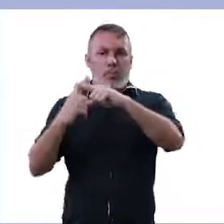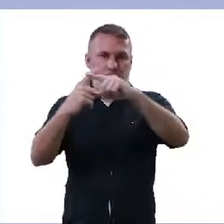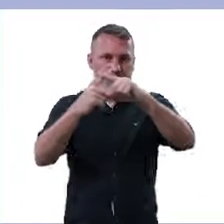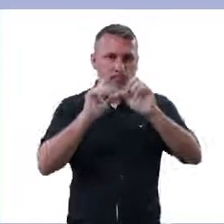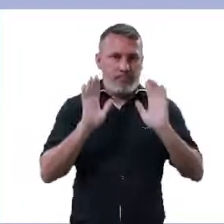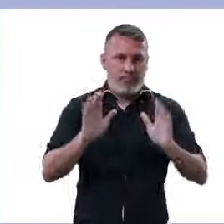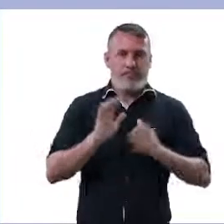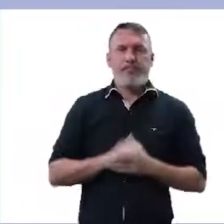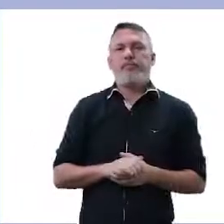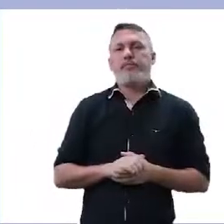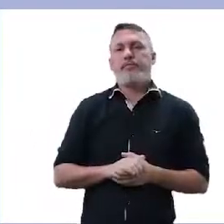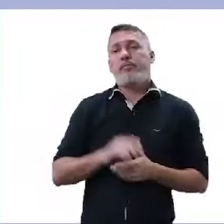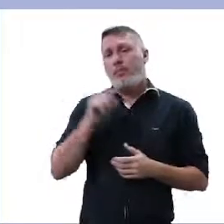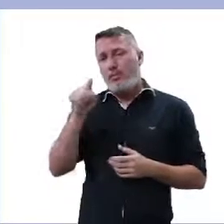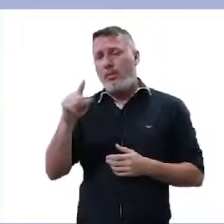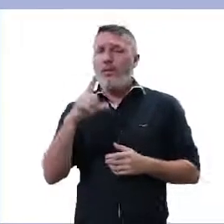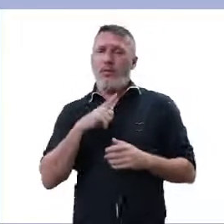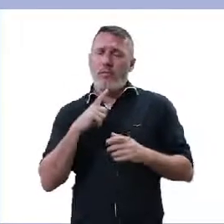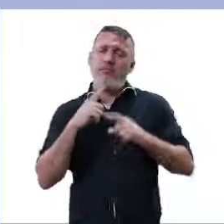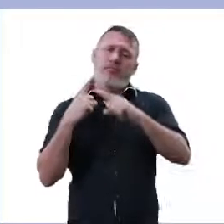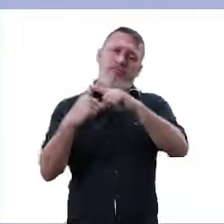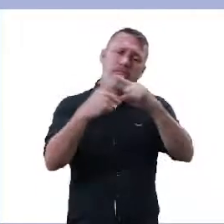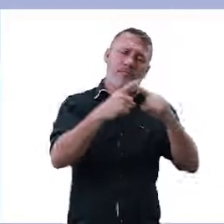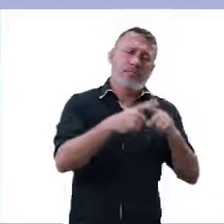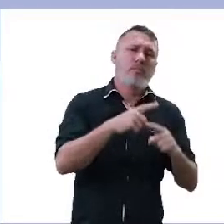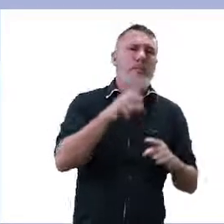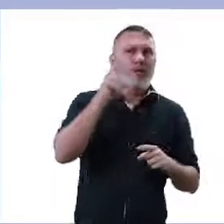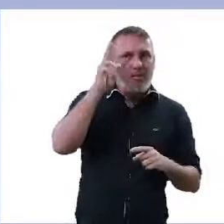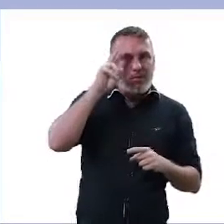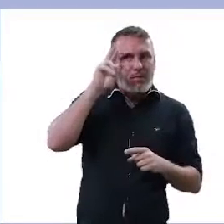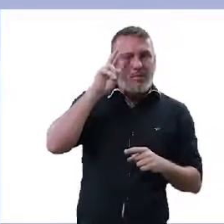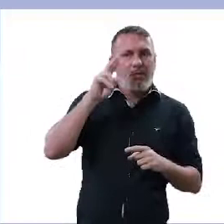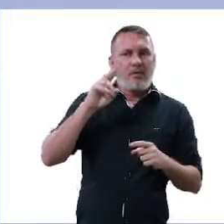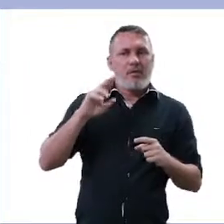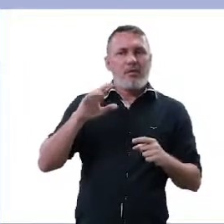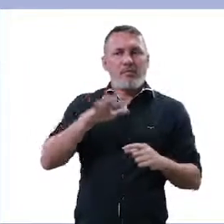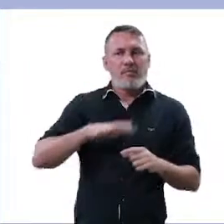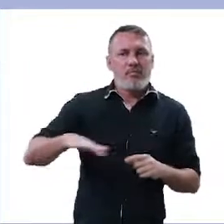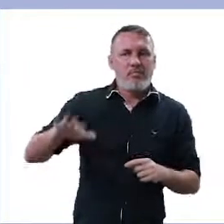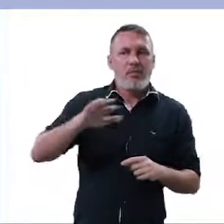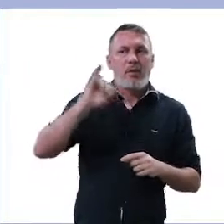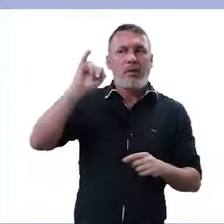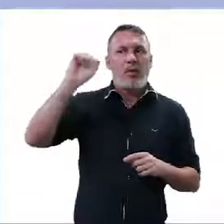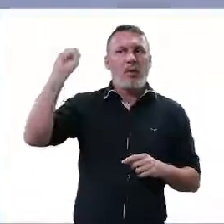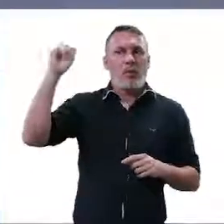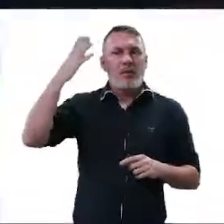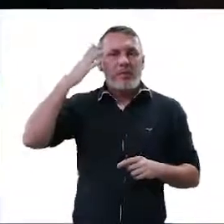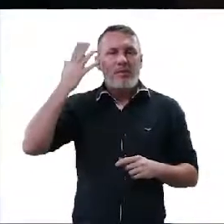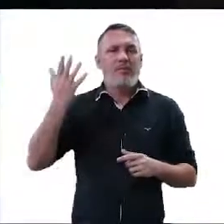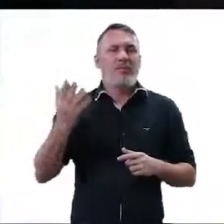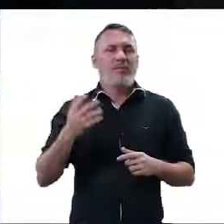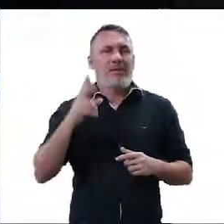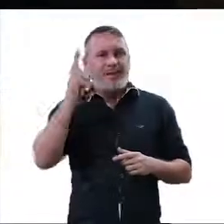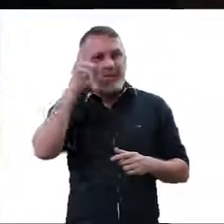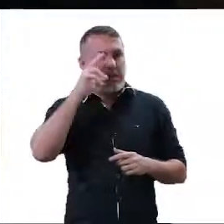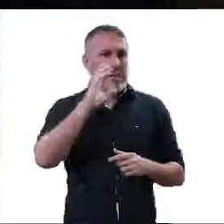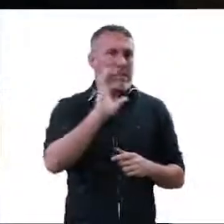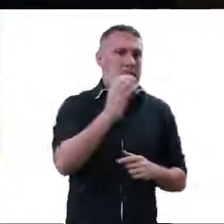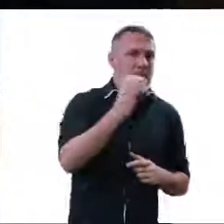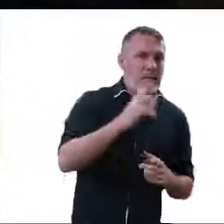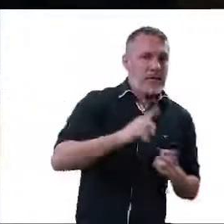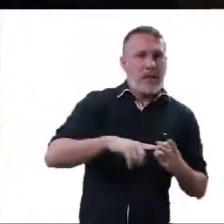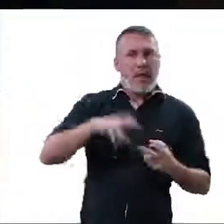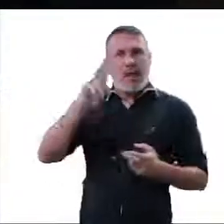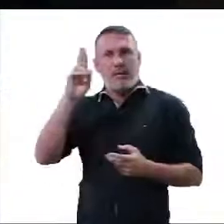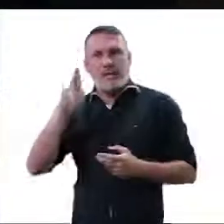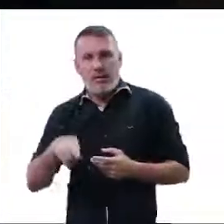filosófica, derivou do cientificismo. Lembra que eu falei com vocês a questão do iluminismo, da ideia de razão, de ciência? Então, isso está